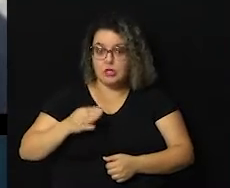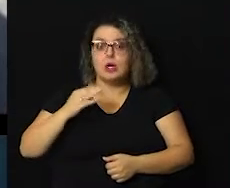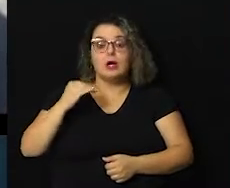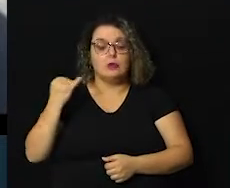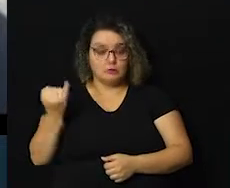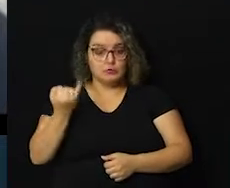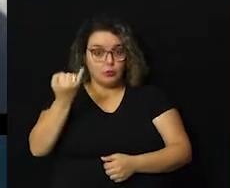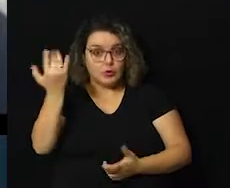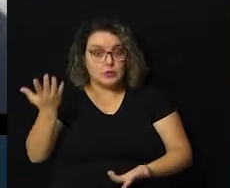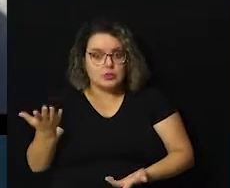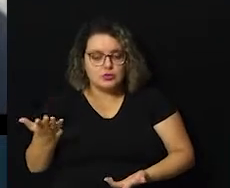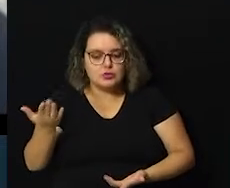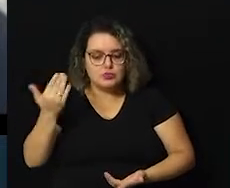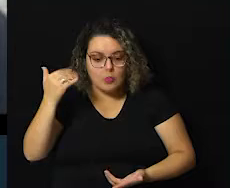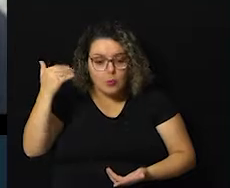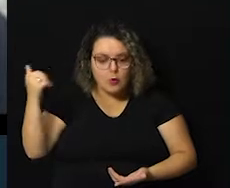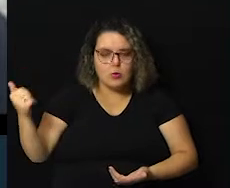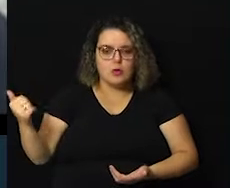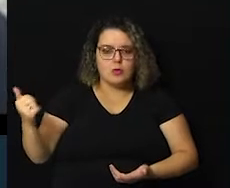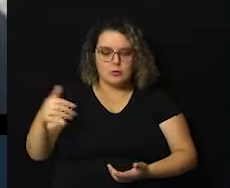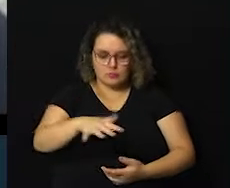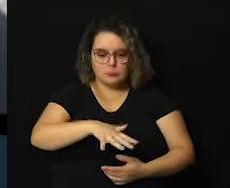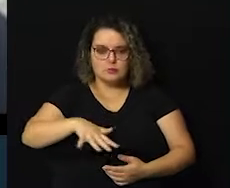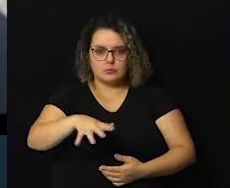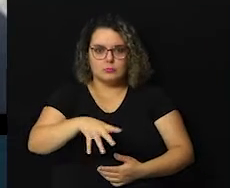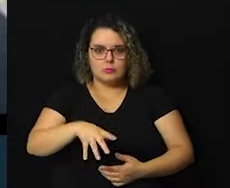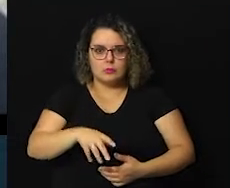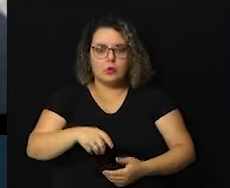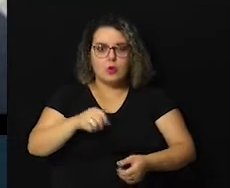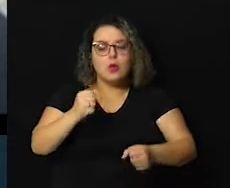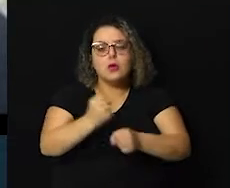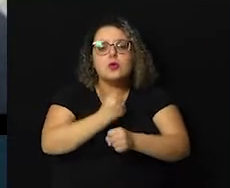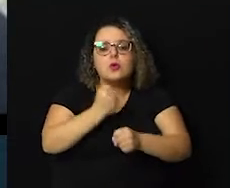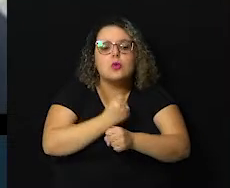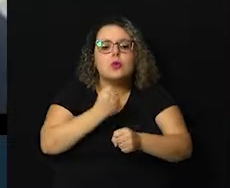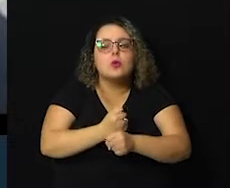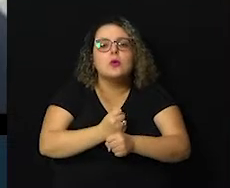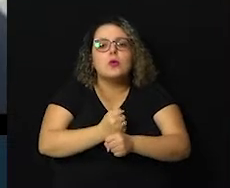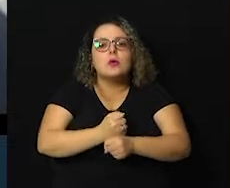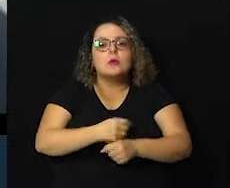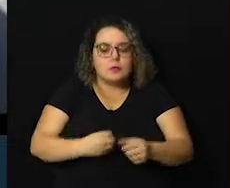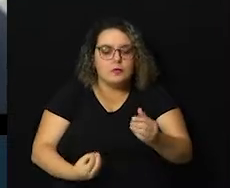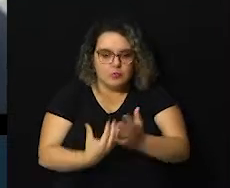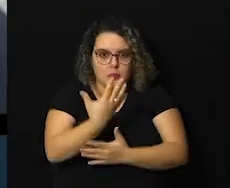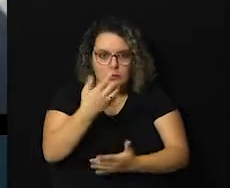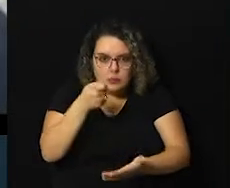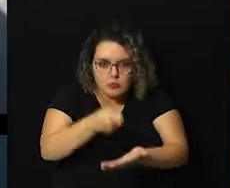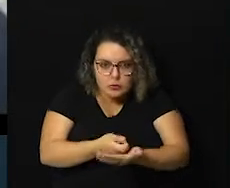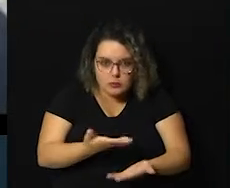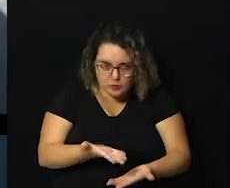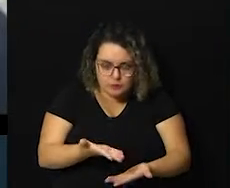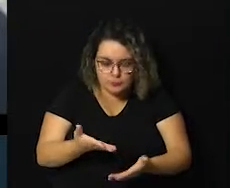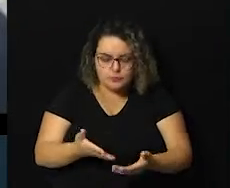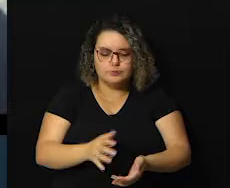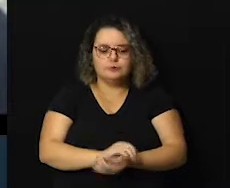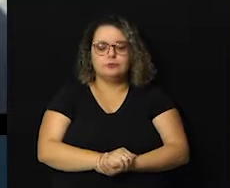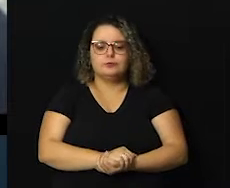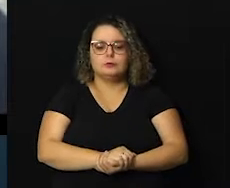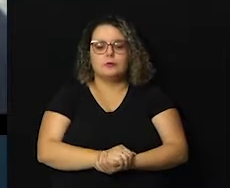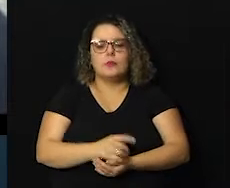região e eu comecei eu era eu era do setor de execução de obras do escritório e aí